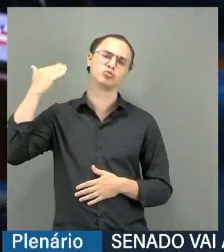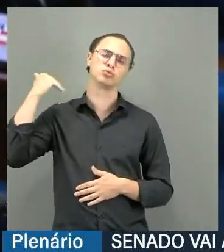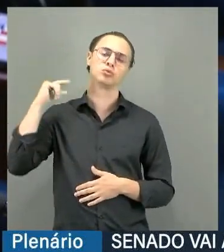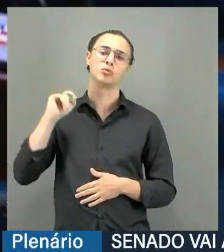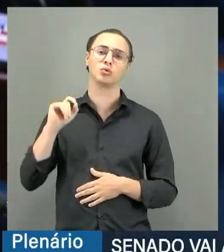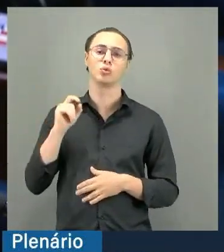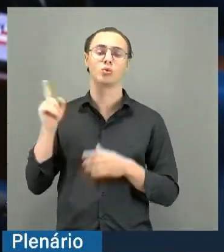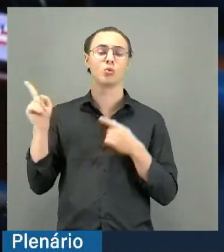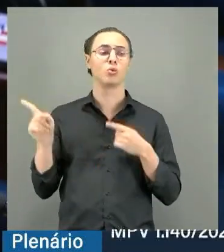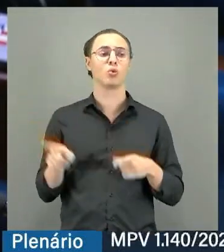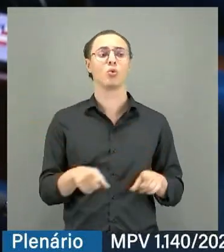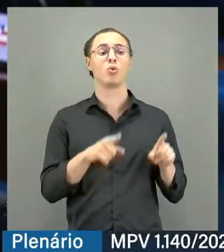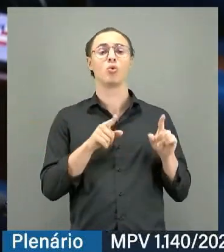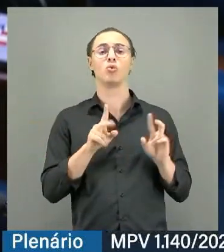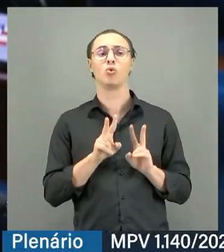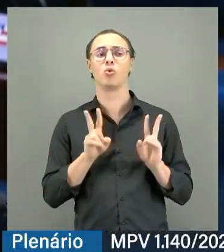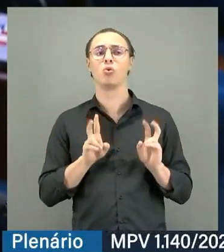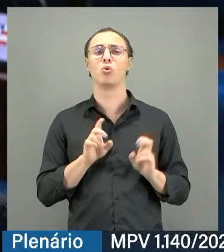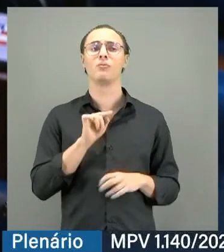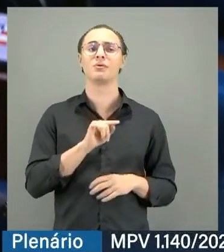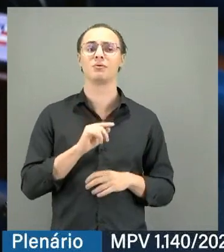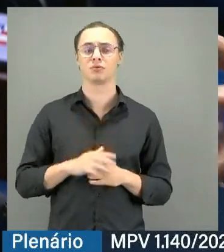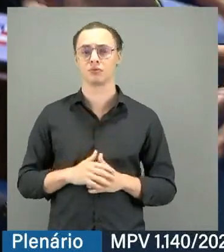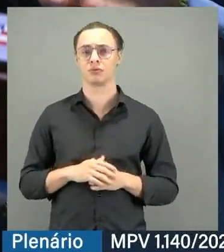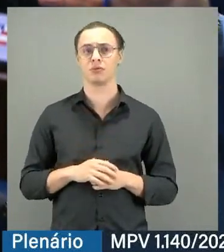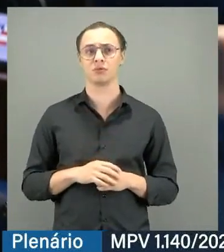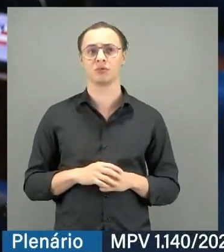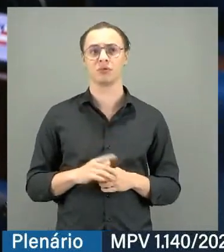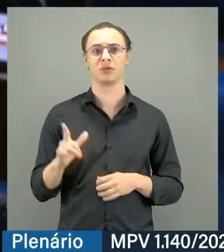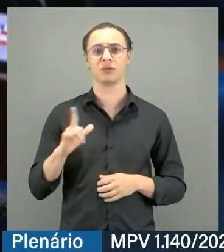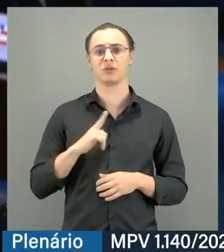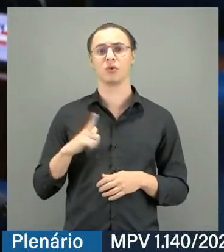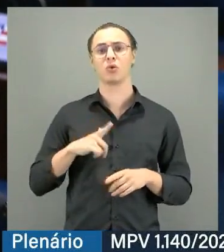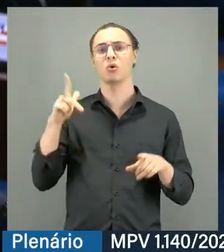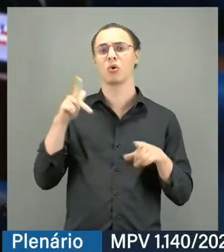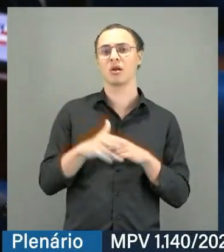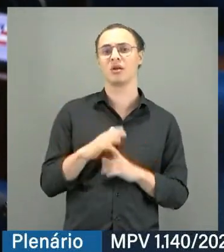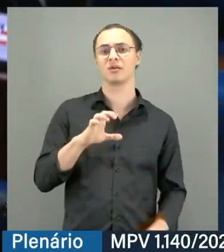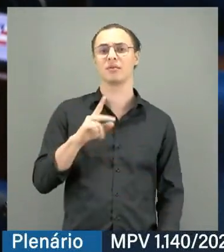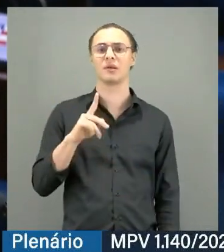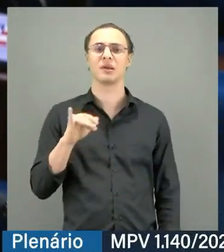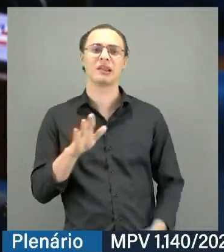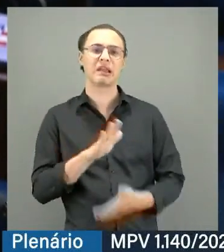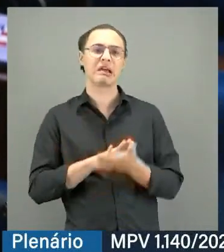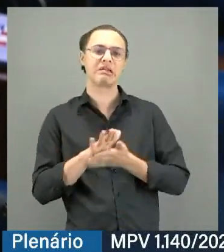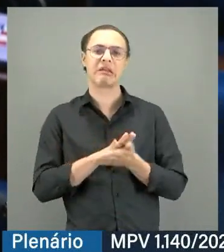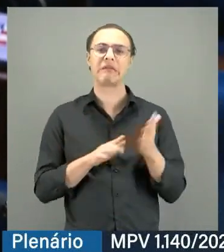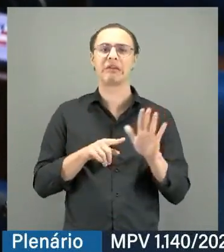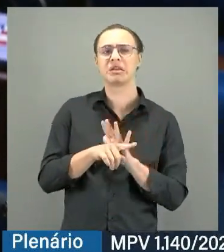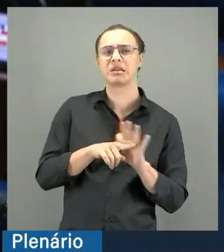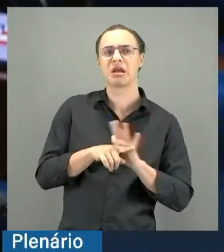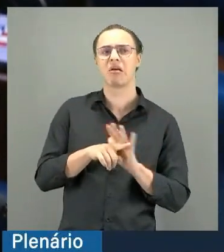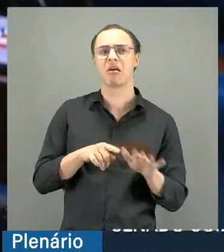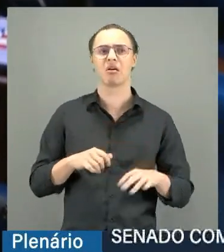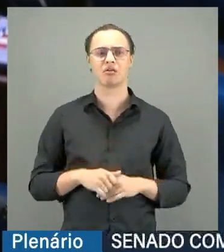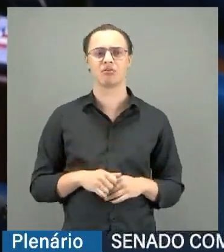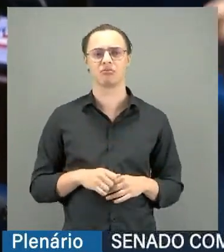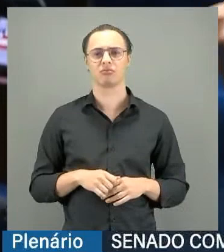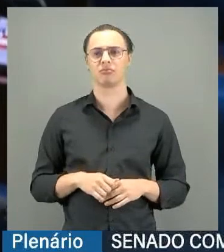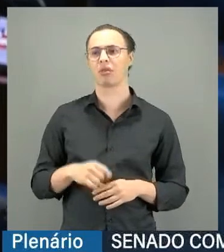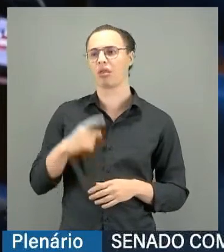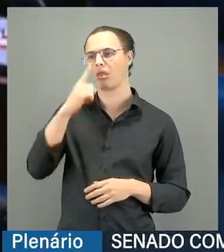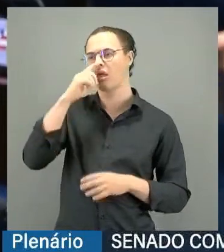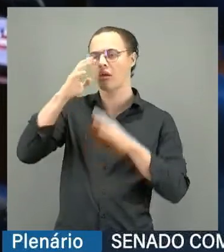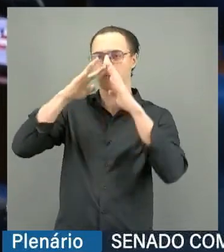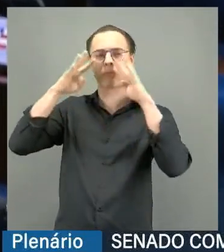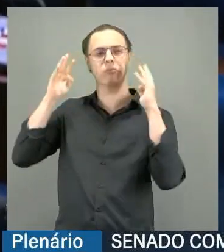contra essa questão aí de sabotar CPI para não investigar que queimava ex-presidente